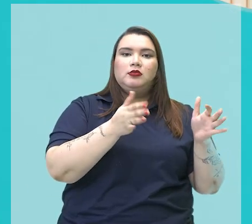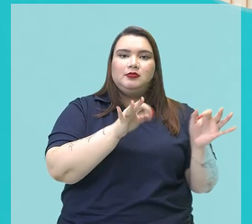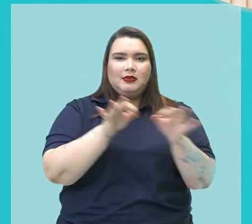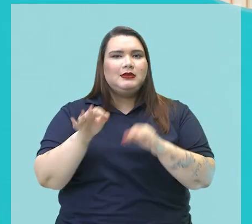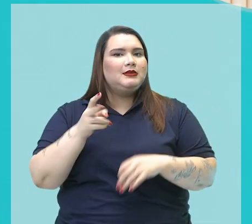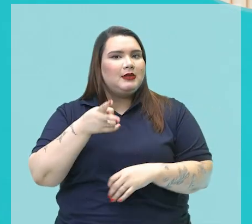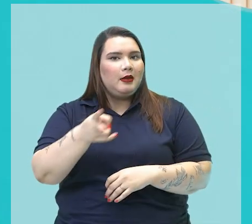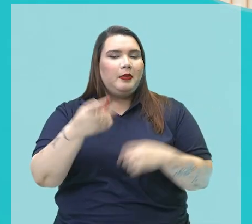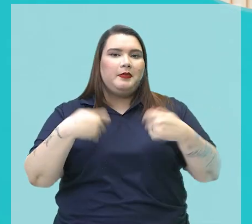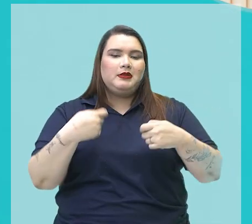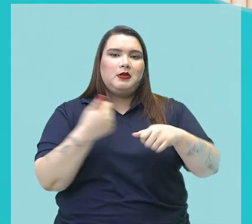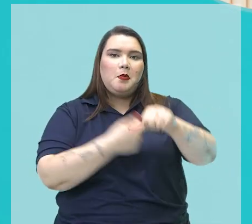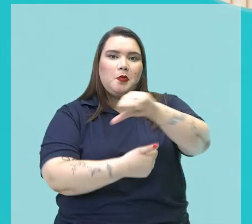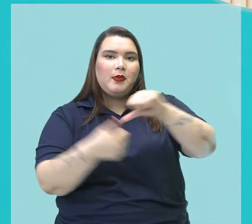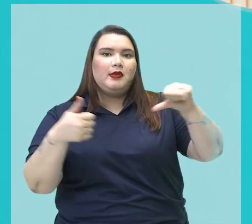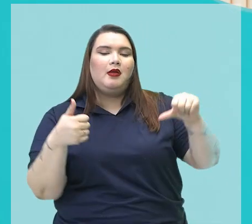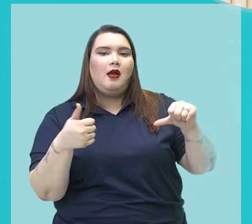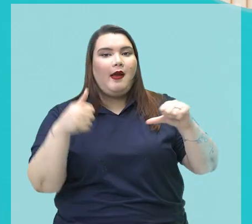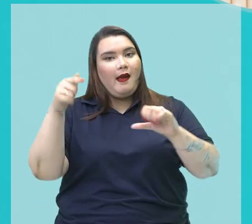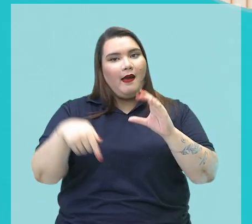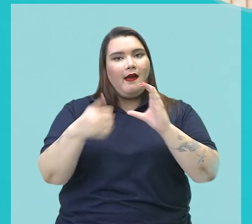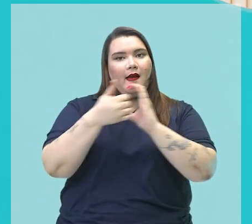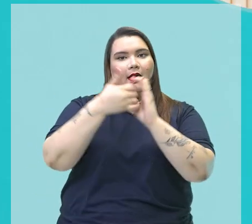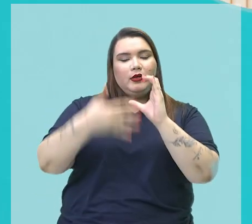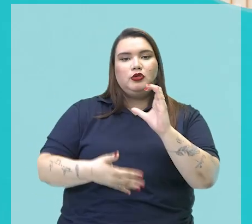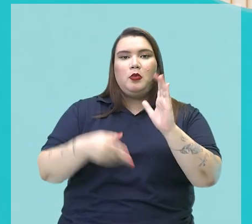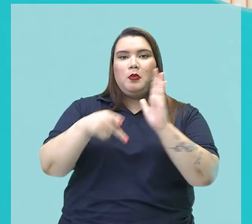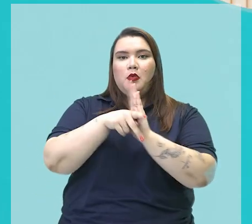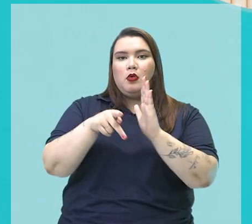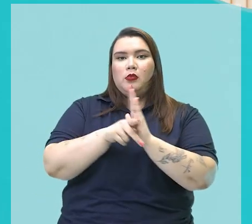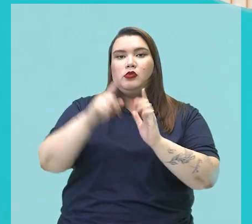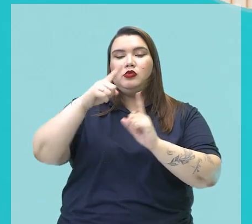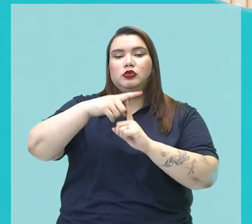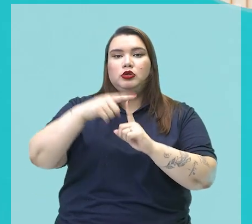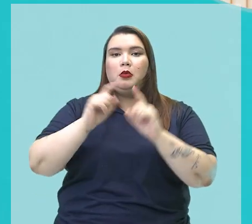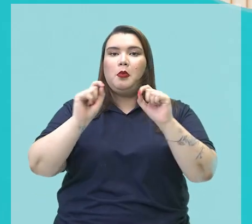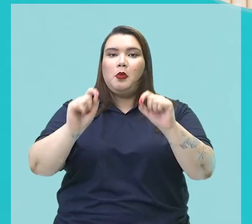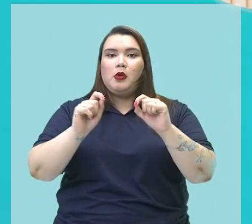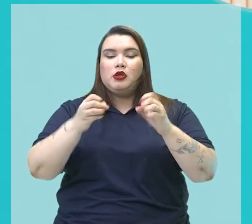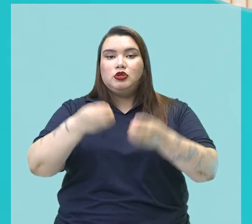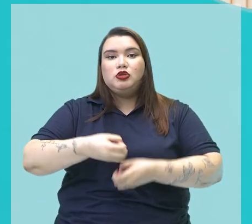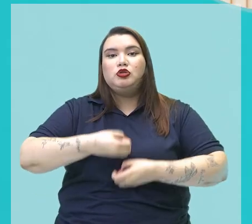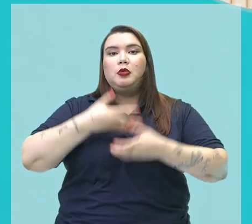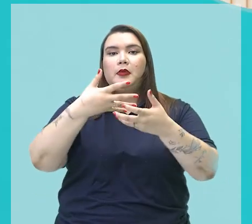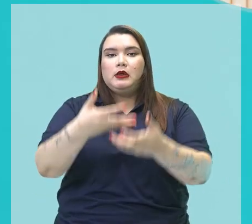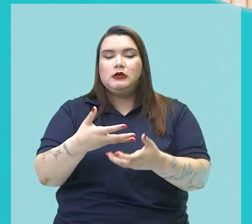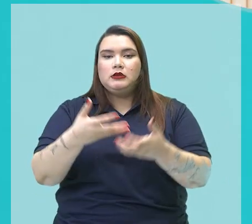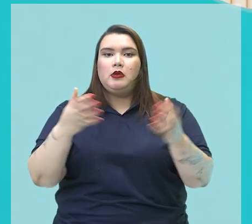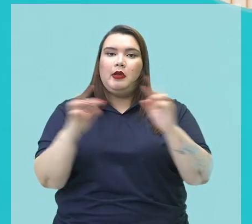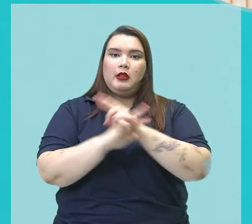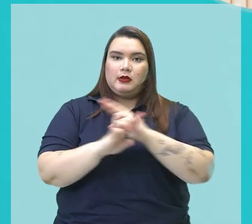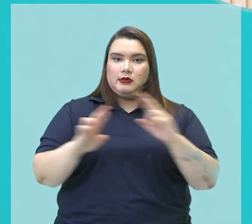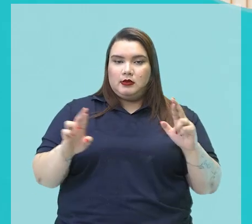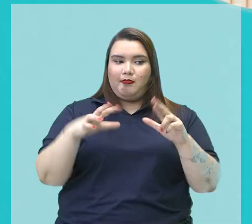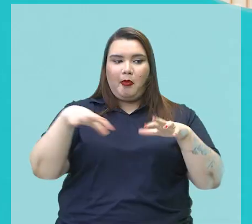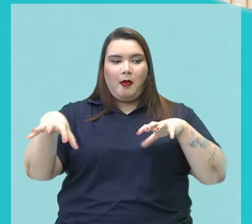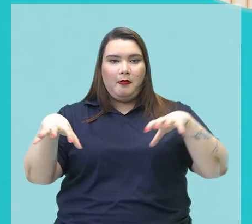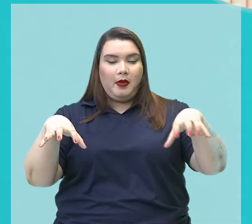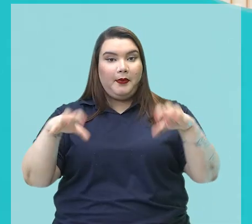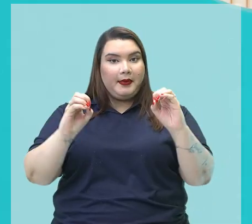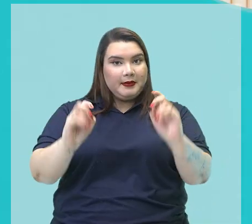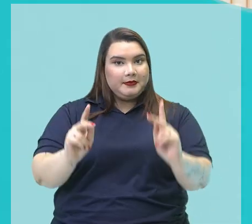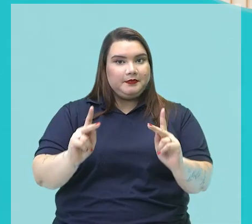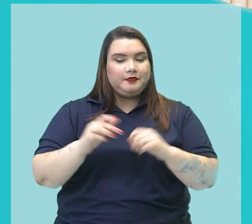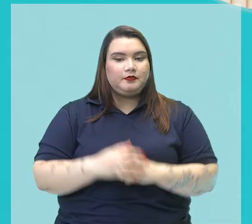mudança, tá certo? Essa é uma característica do discurso indireto em relação, né, ao discurso direto, ok? O